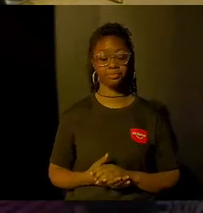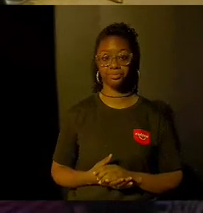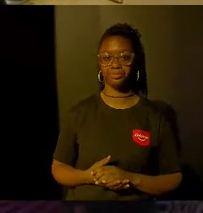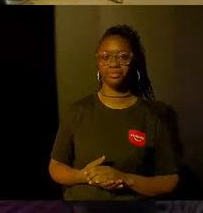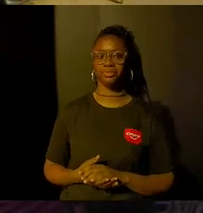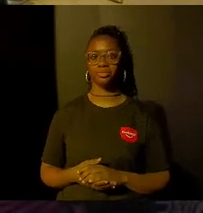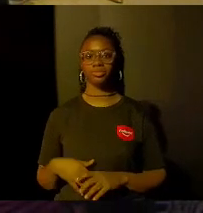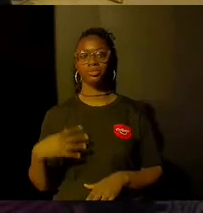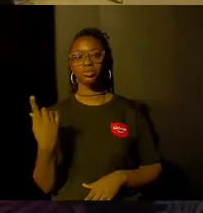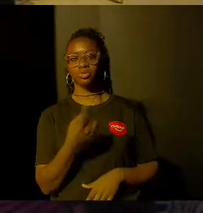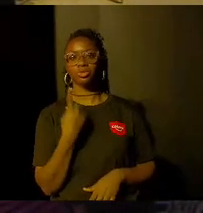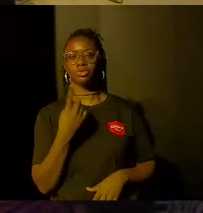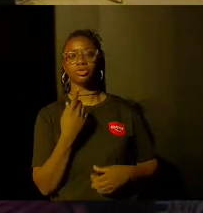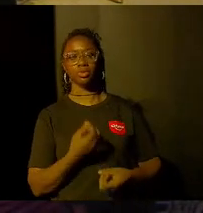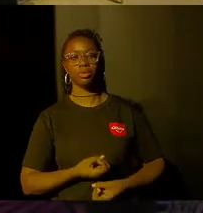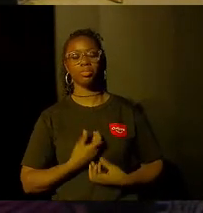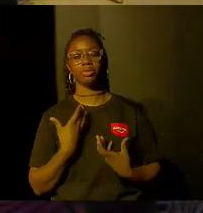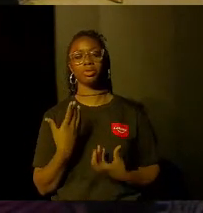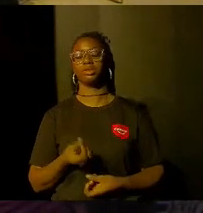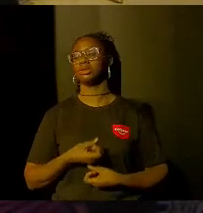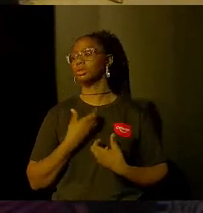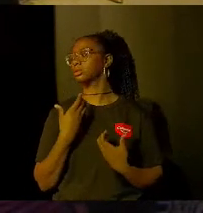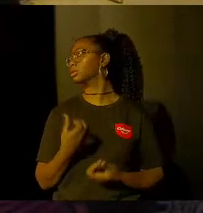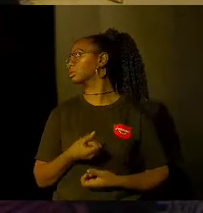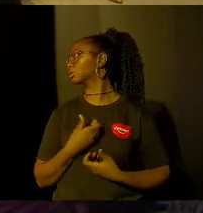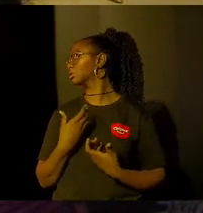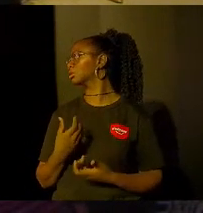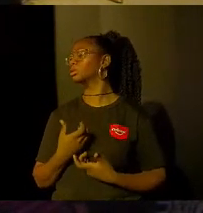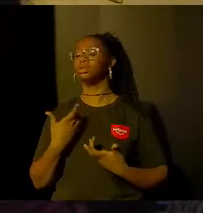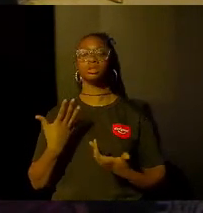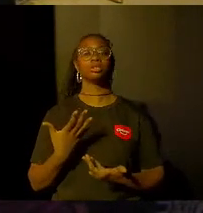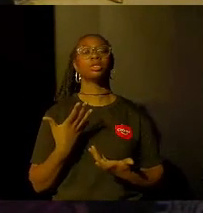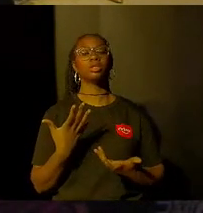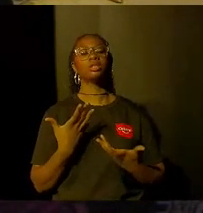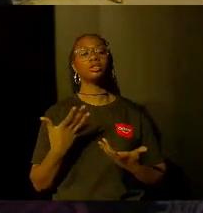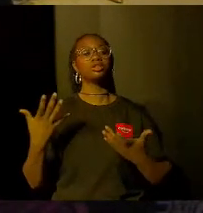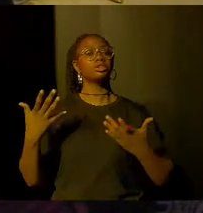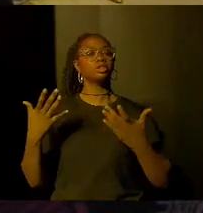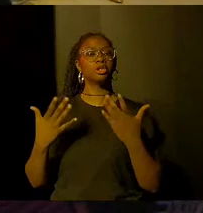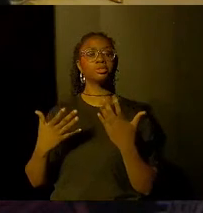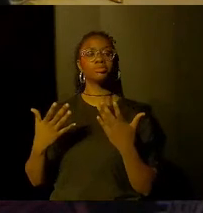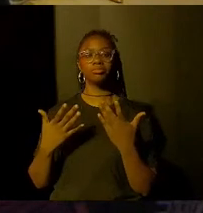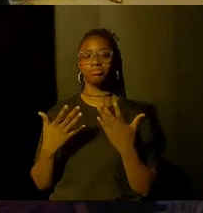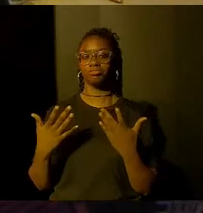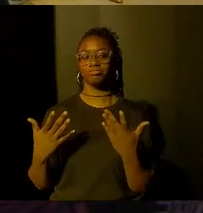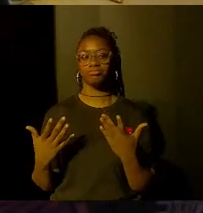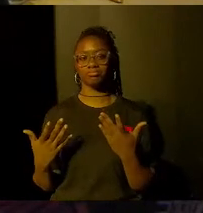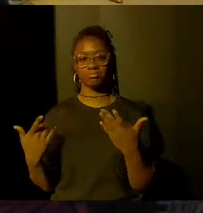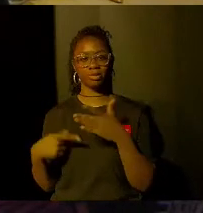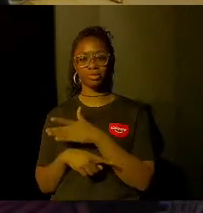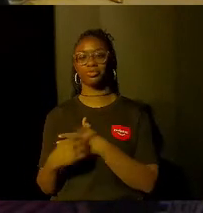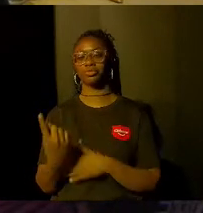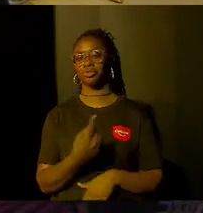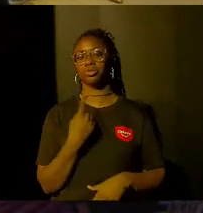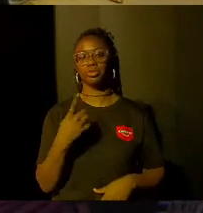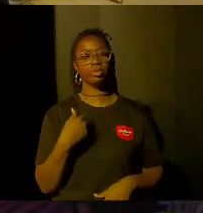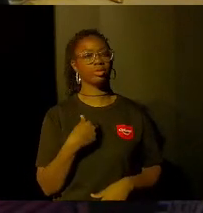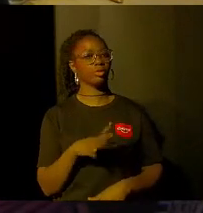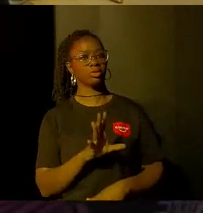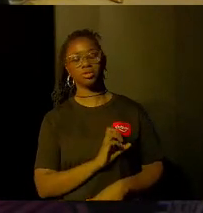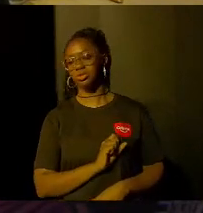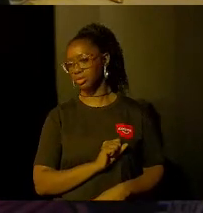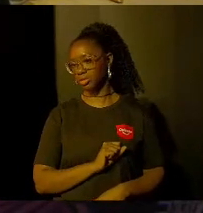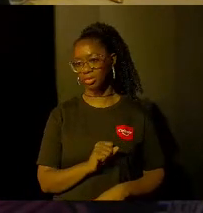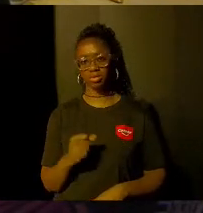com a poesia até aqui em cima nós estamos afundados em poesia adoro está afundado